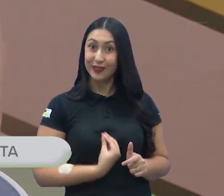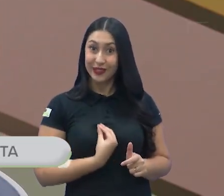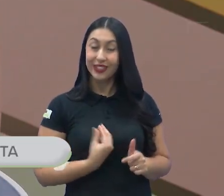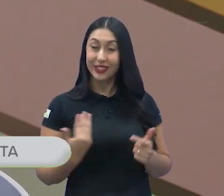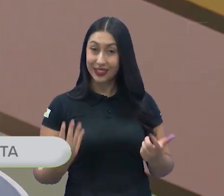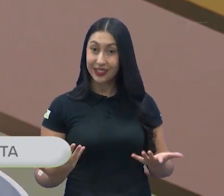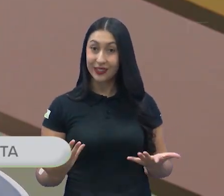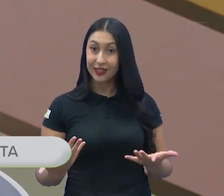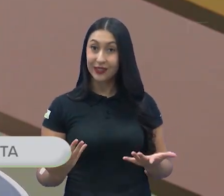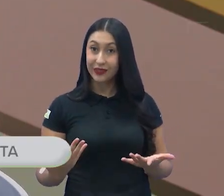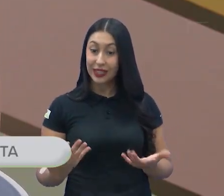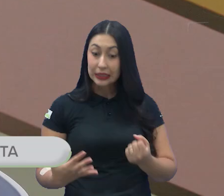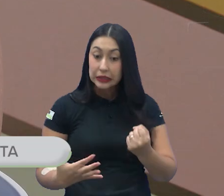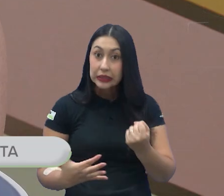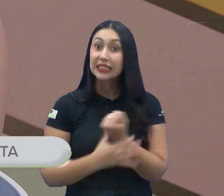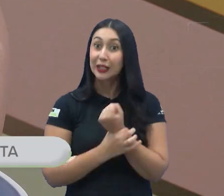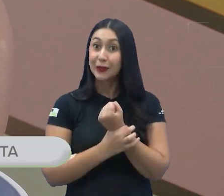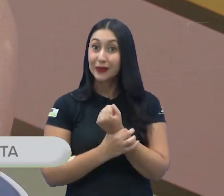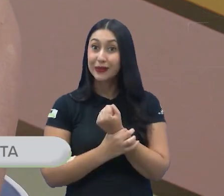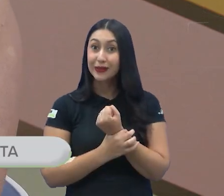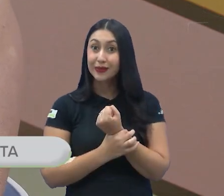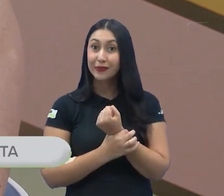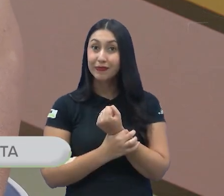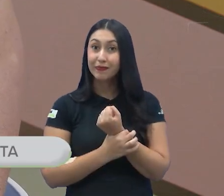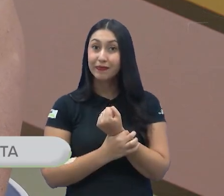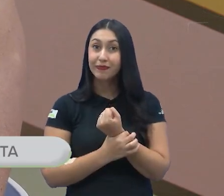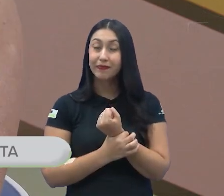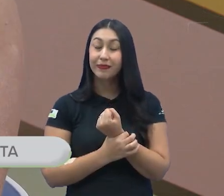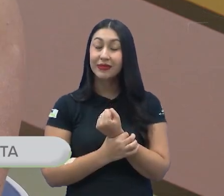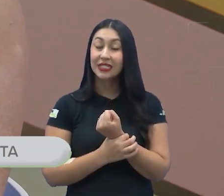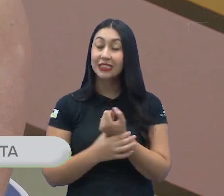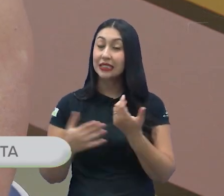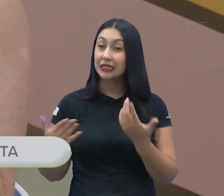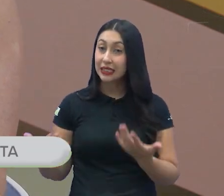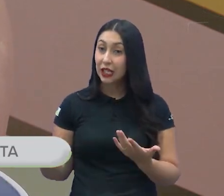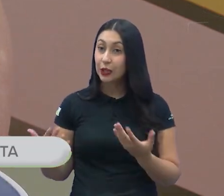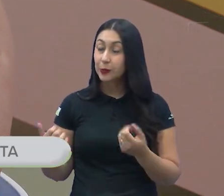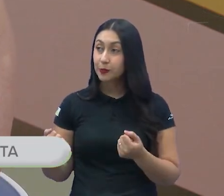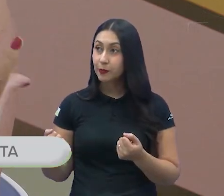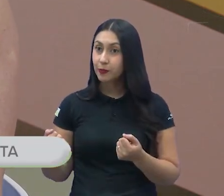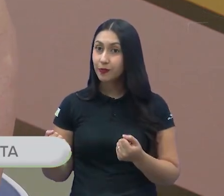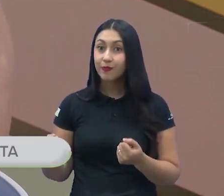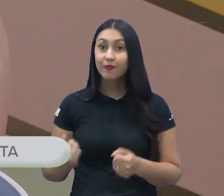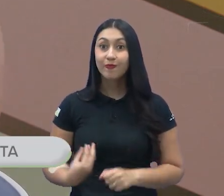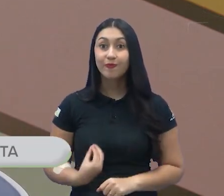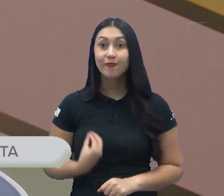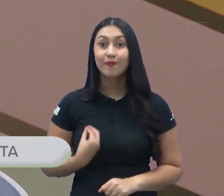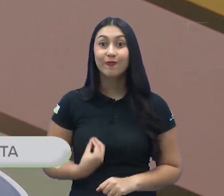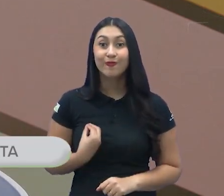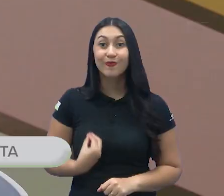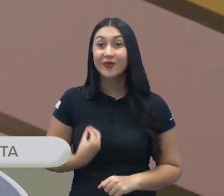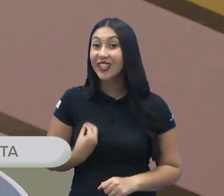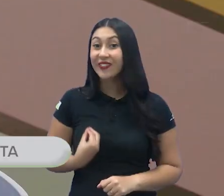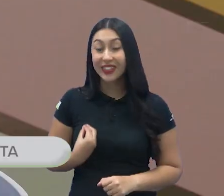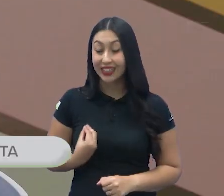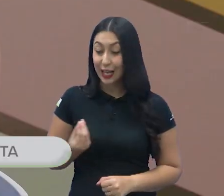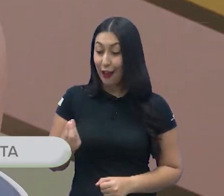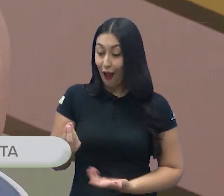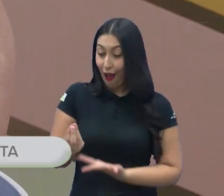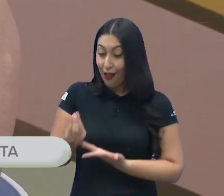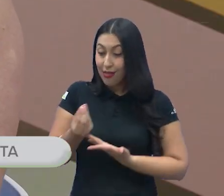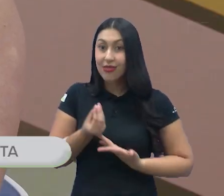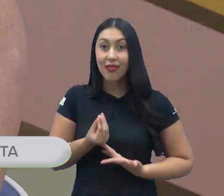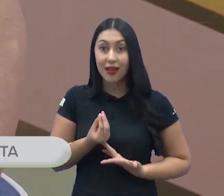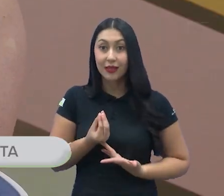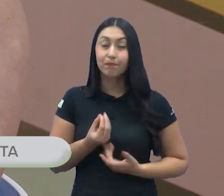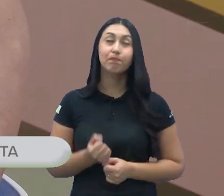nos traz segurança nesse planeta. Então, ela nos traz vida em todos os sentidos.